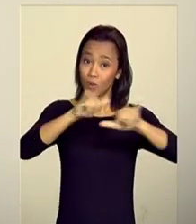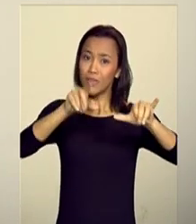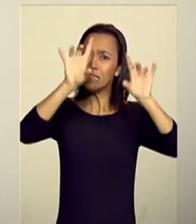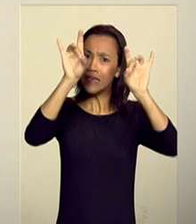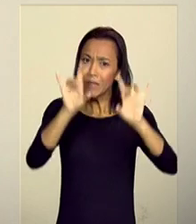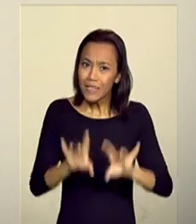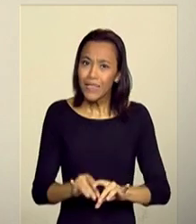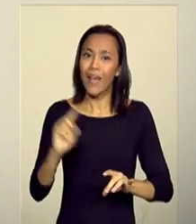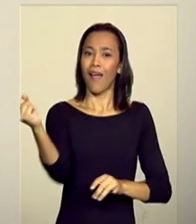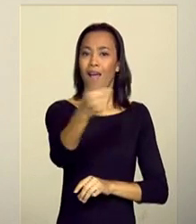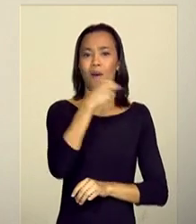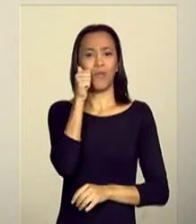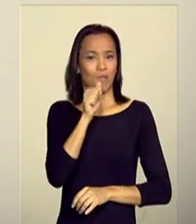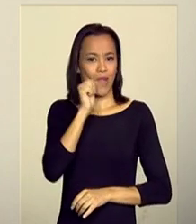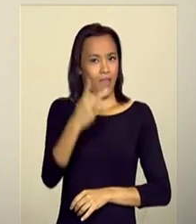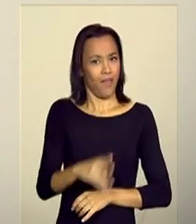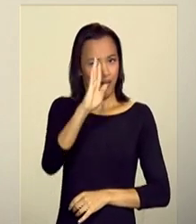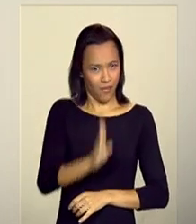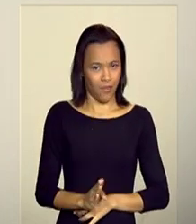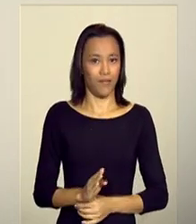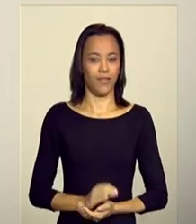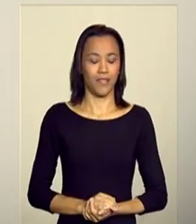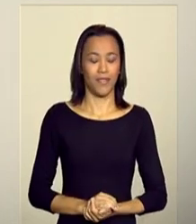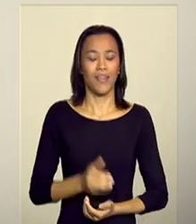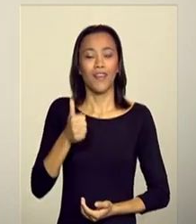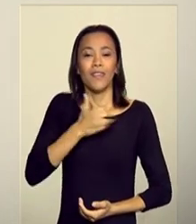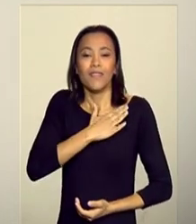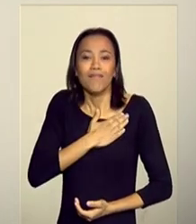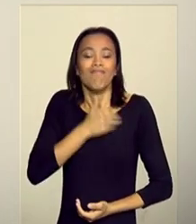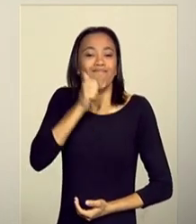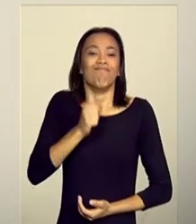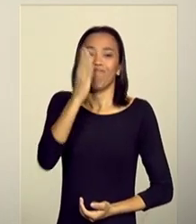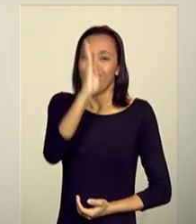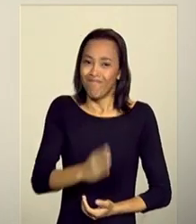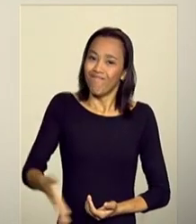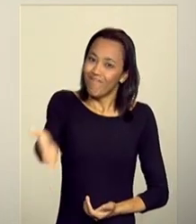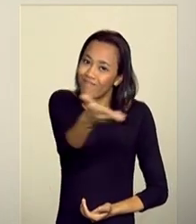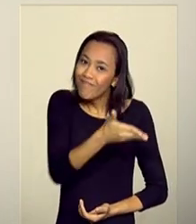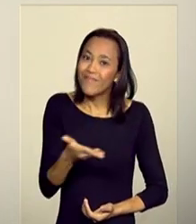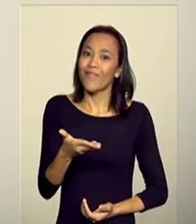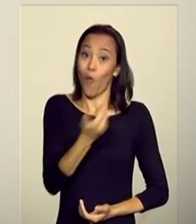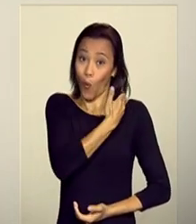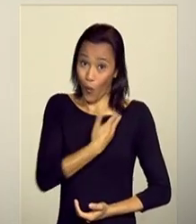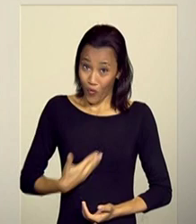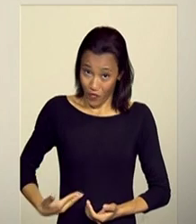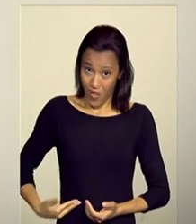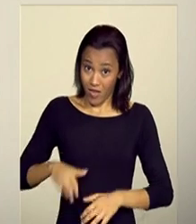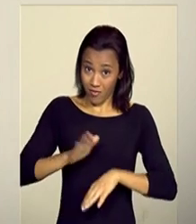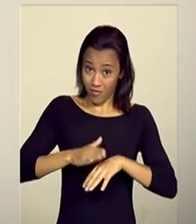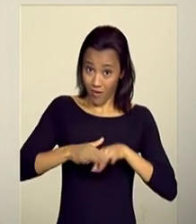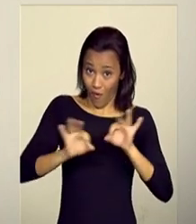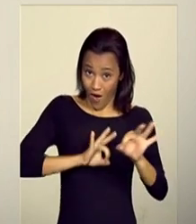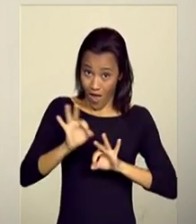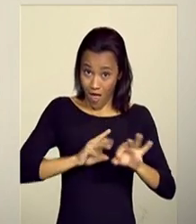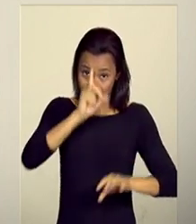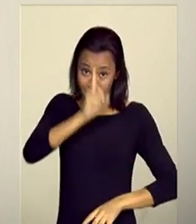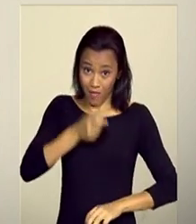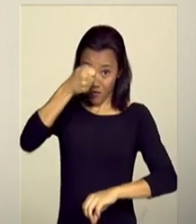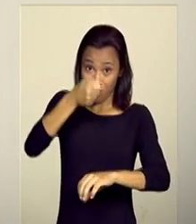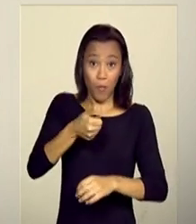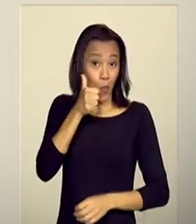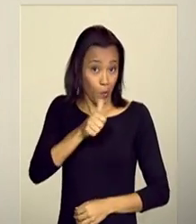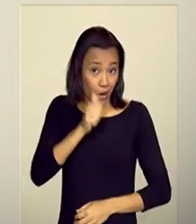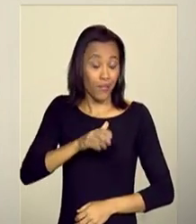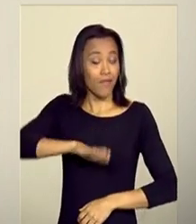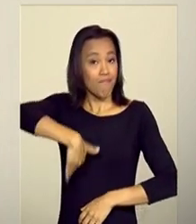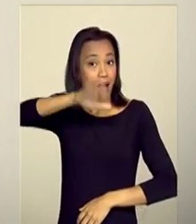muito especial para as mulheres brasileiras minhas queridas brasileiras um governo comandado por uma mulher tem